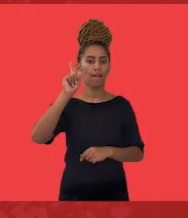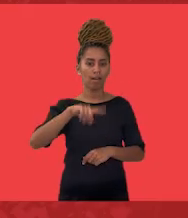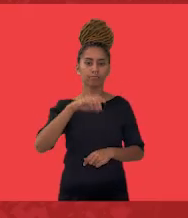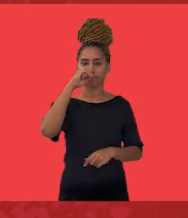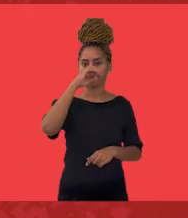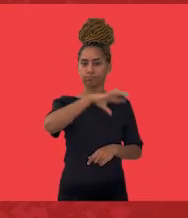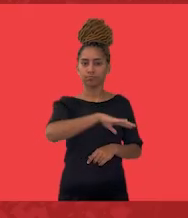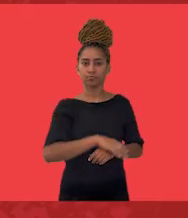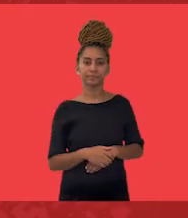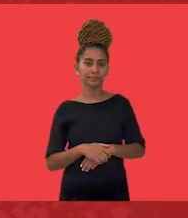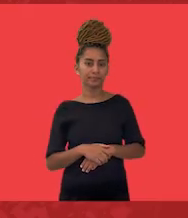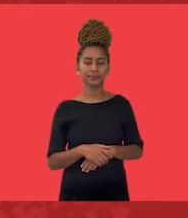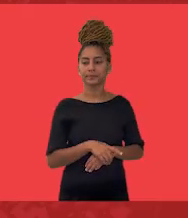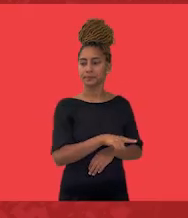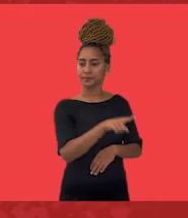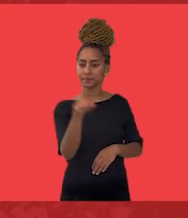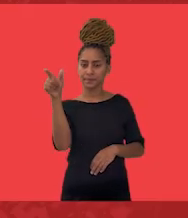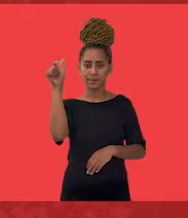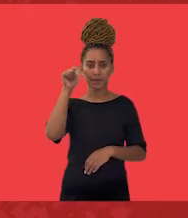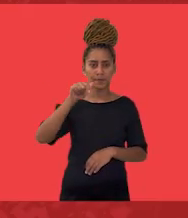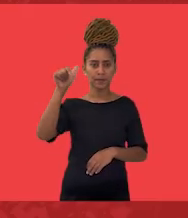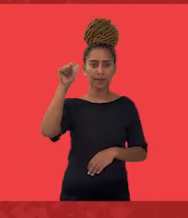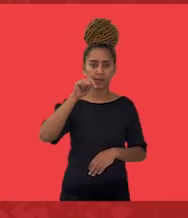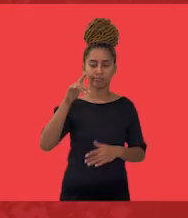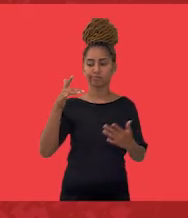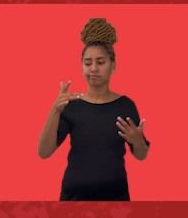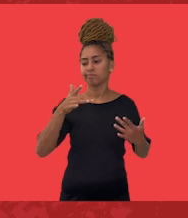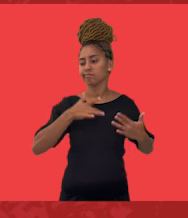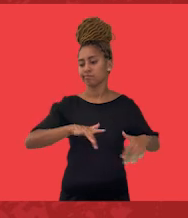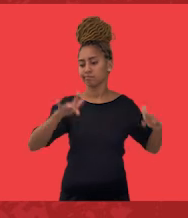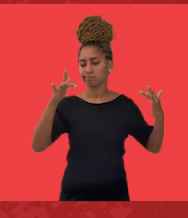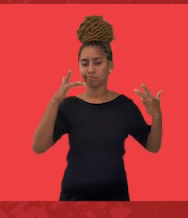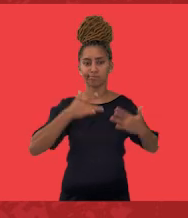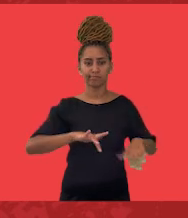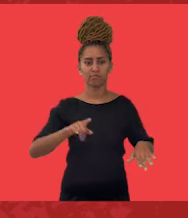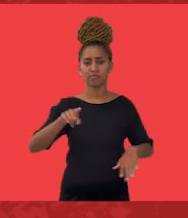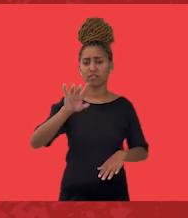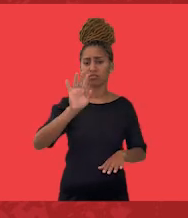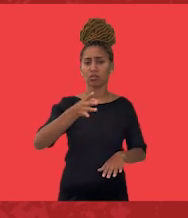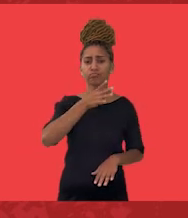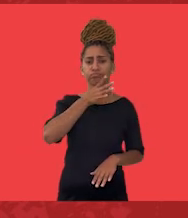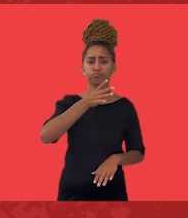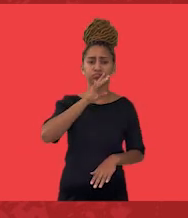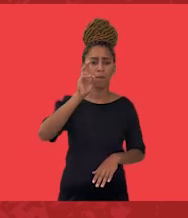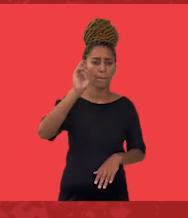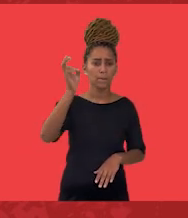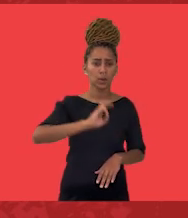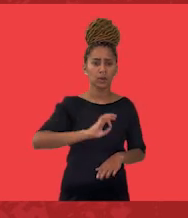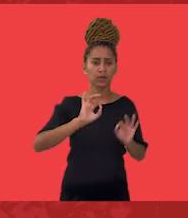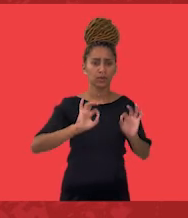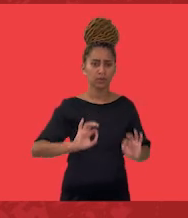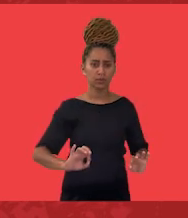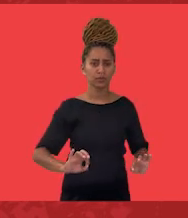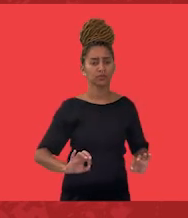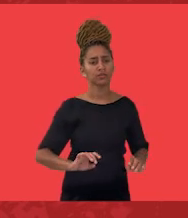falsa. É tudo fábula do desejo que se inventa. Entre fivelas,